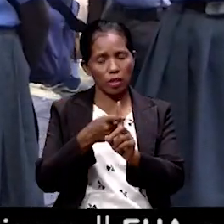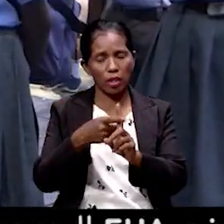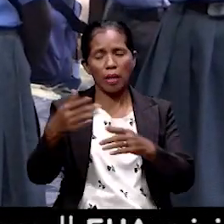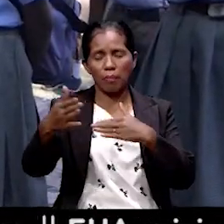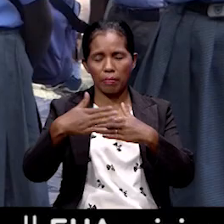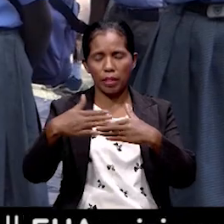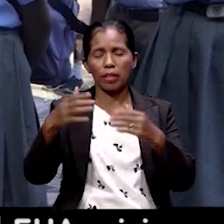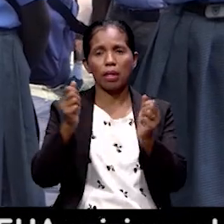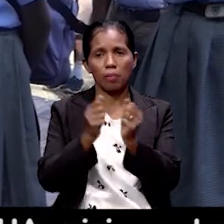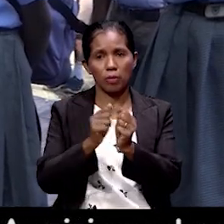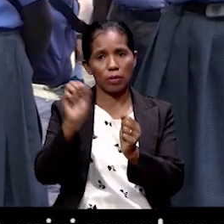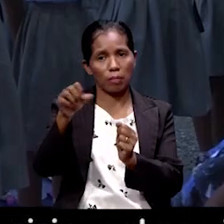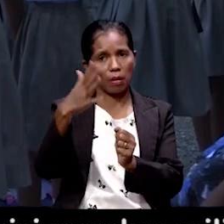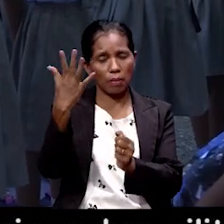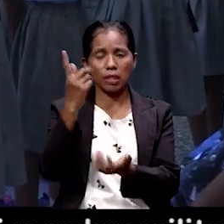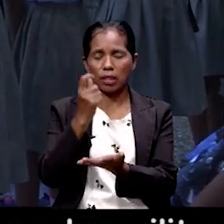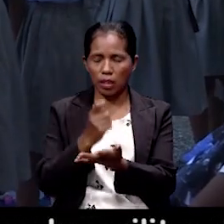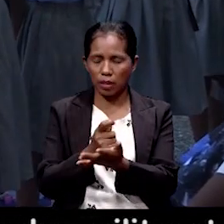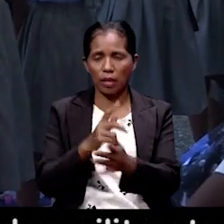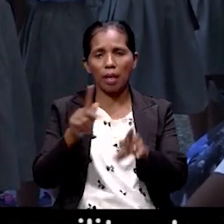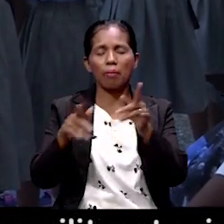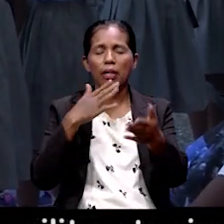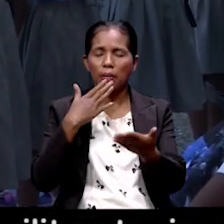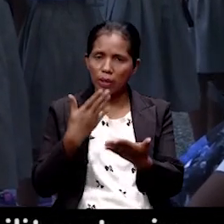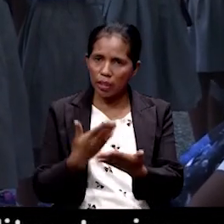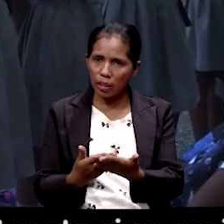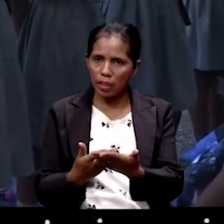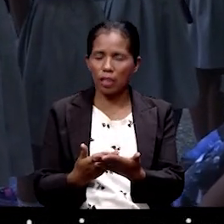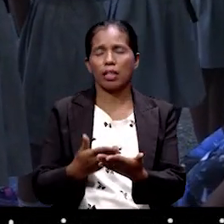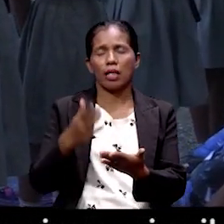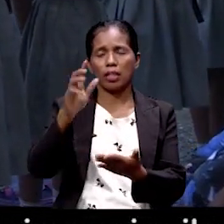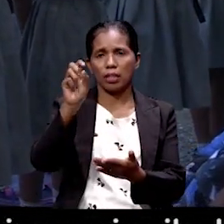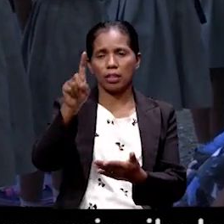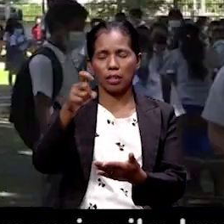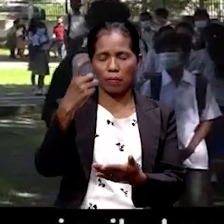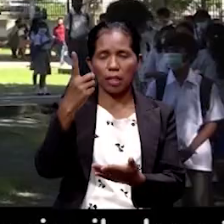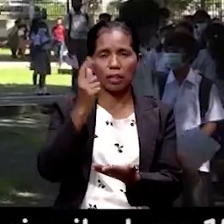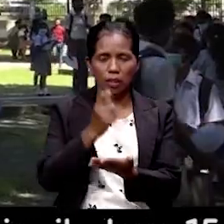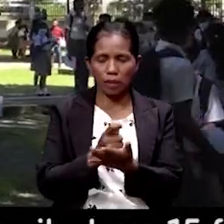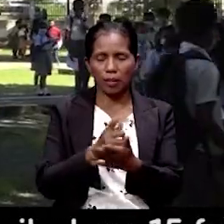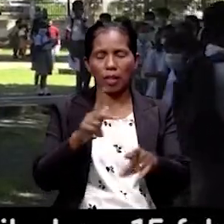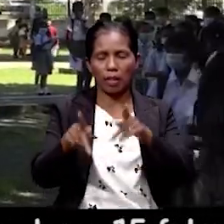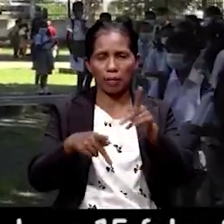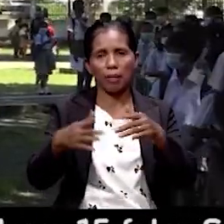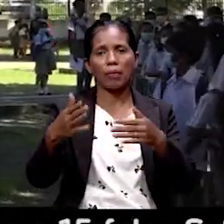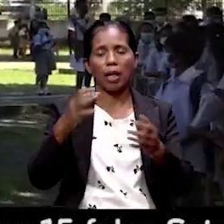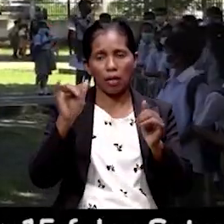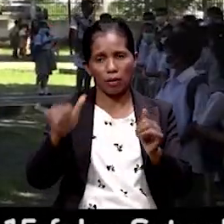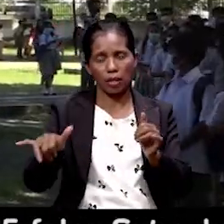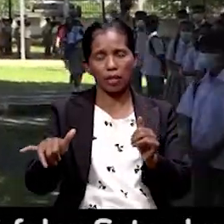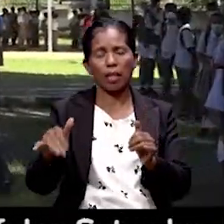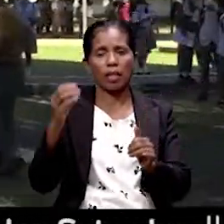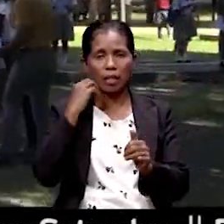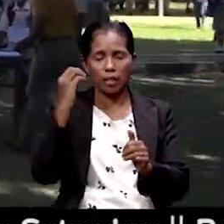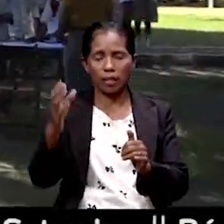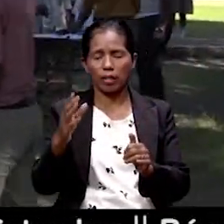Sanulo Resing Lima. Caso recuperado Besic-Rihun Sanulo Resingida. Caso ativo Besic-Rihun Had. Caso mate